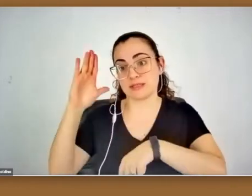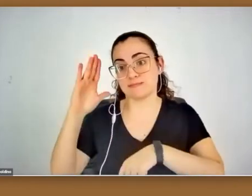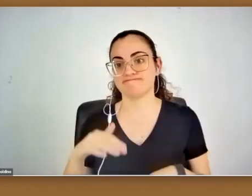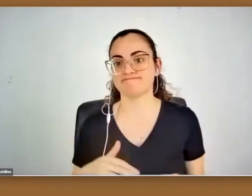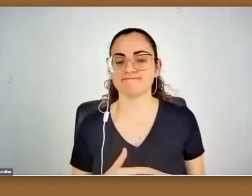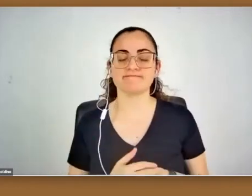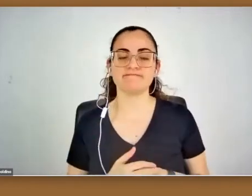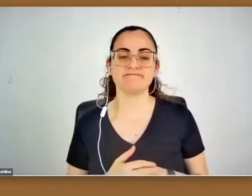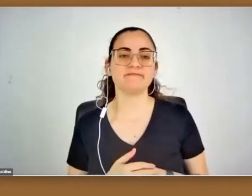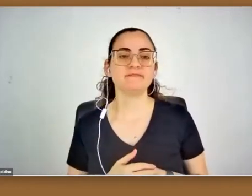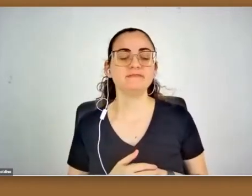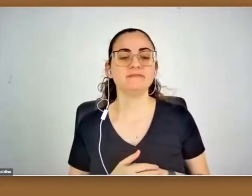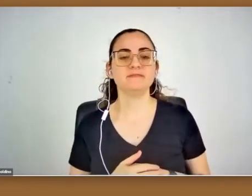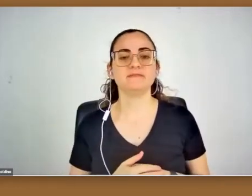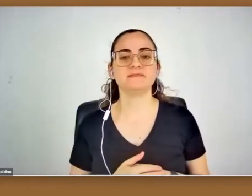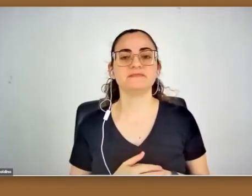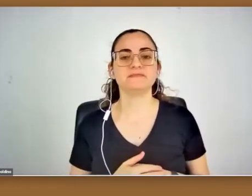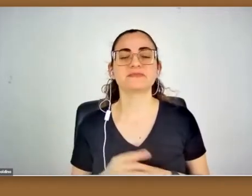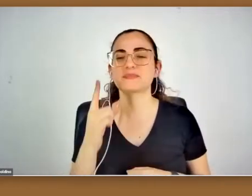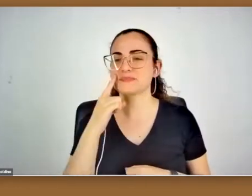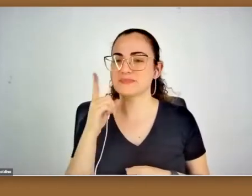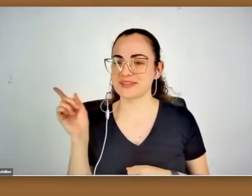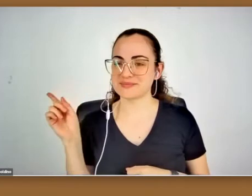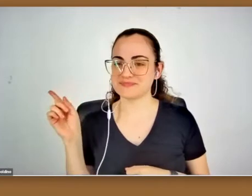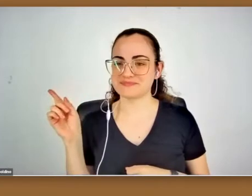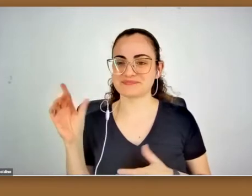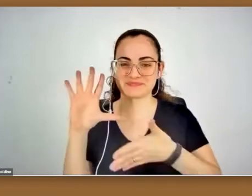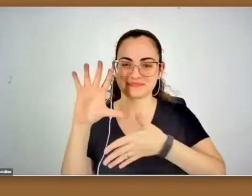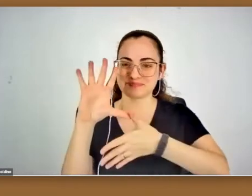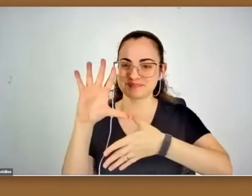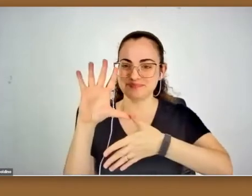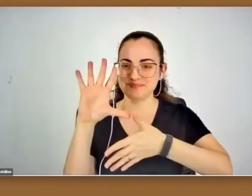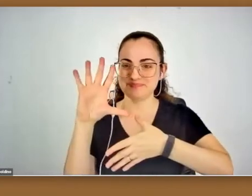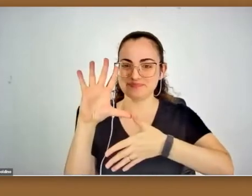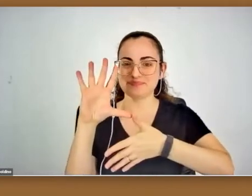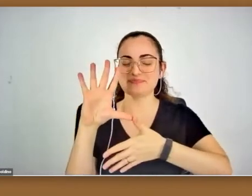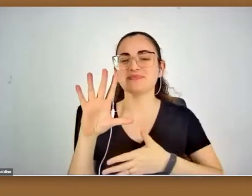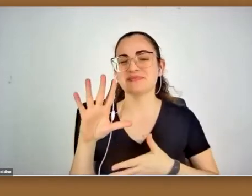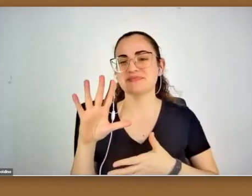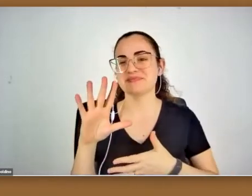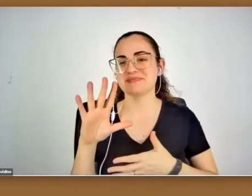E aí você vê que a distribuição dela é bem menor aqui, né, do que